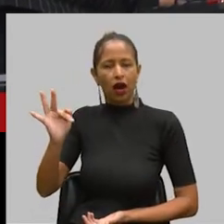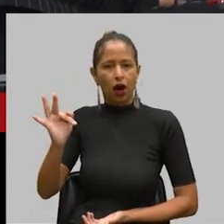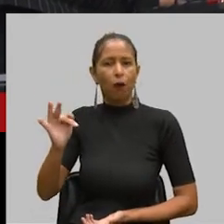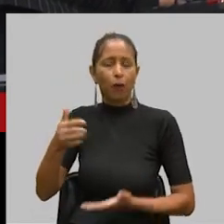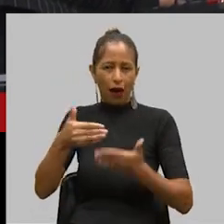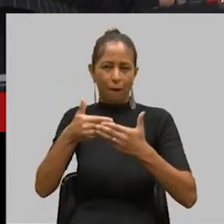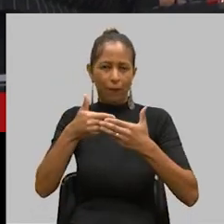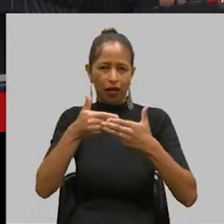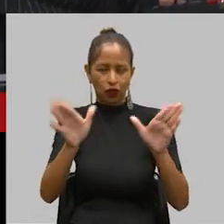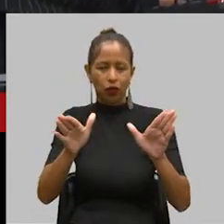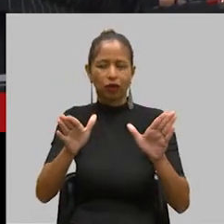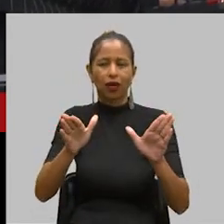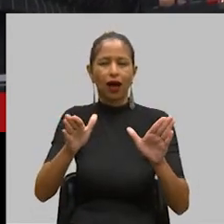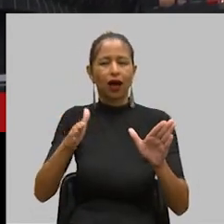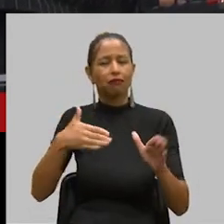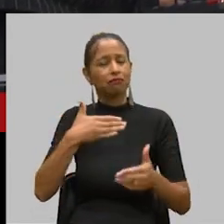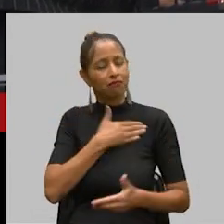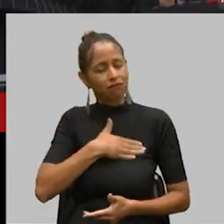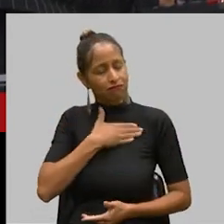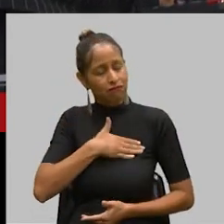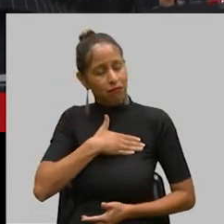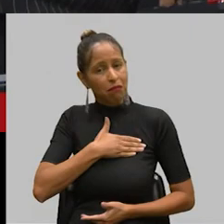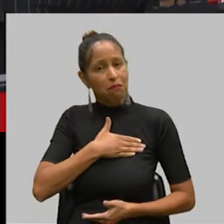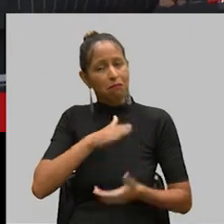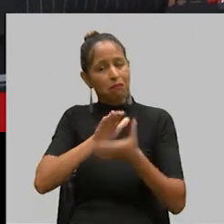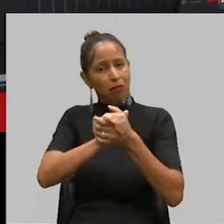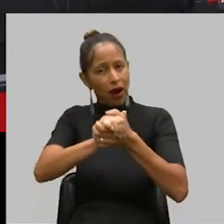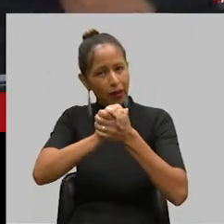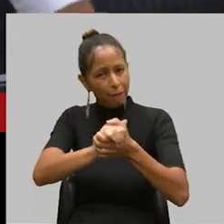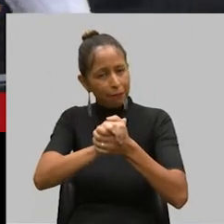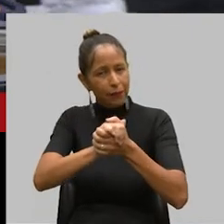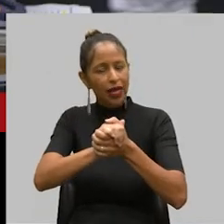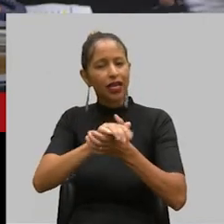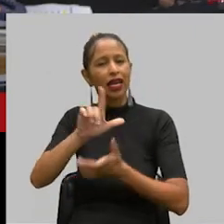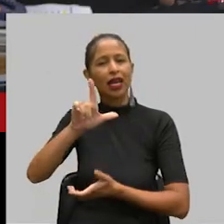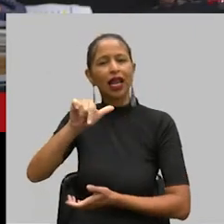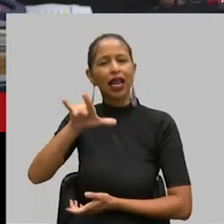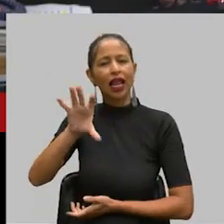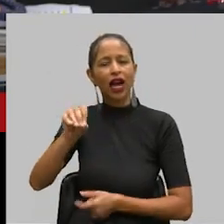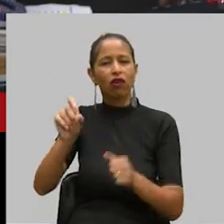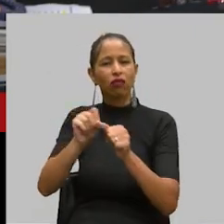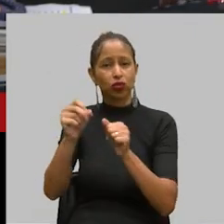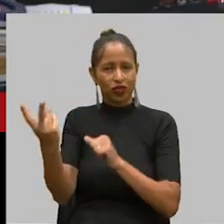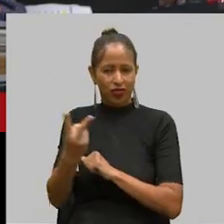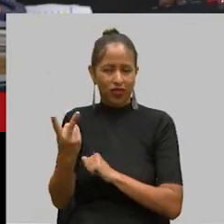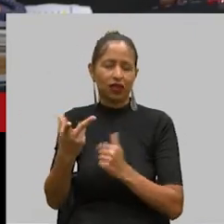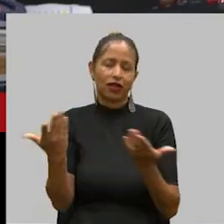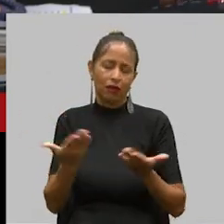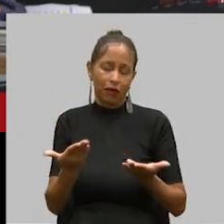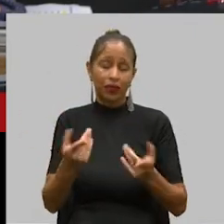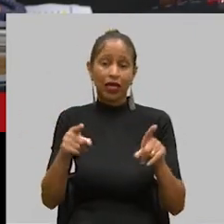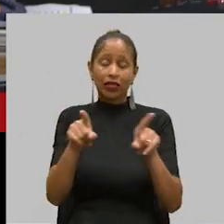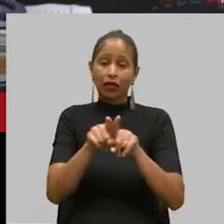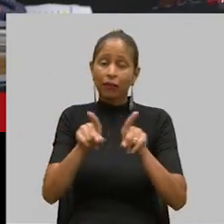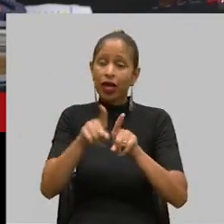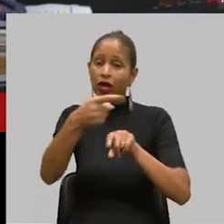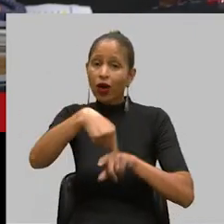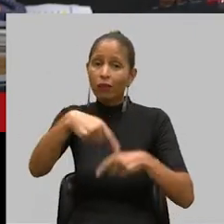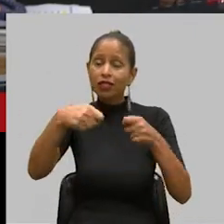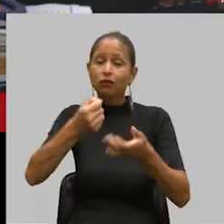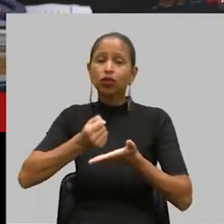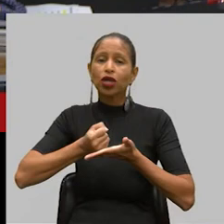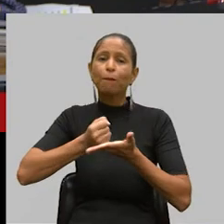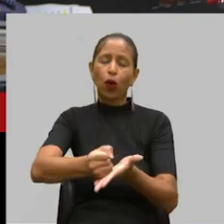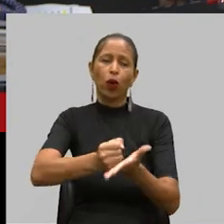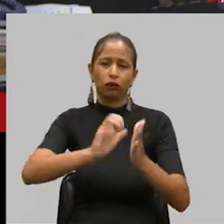abertura para elogiar essa grande movimentação que o Leleco e Beatriz fizeram aqui mas para dizer que nós precisamos de apoio